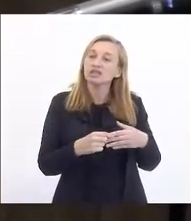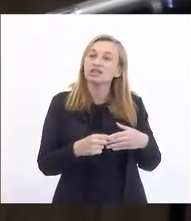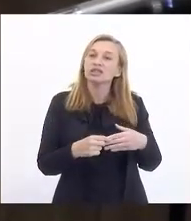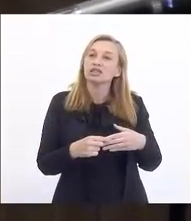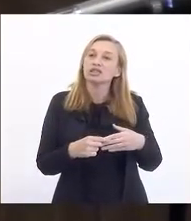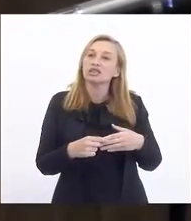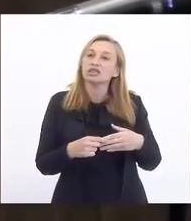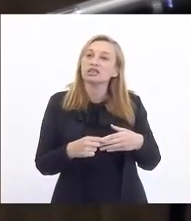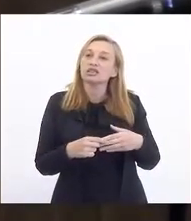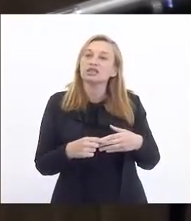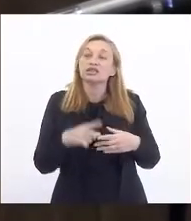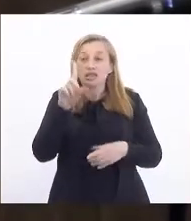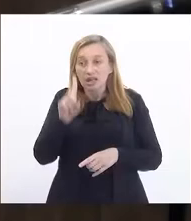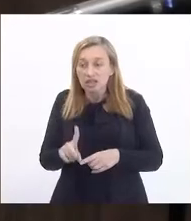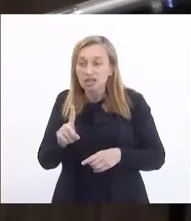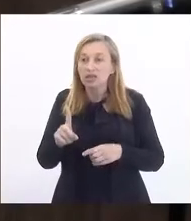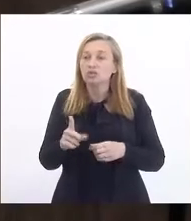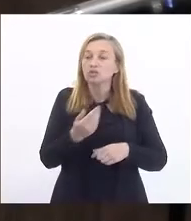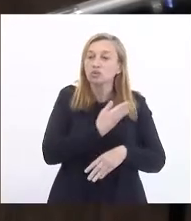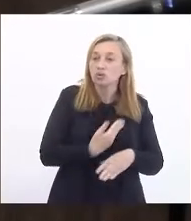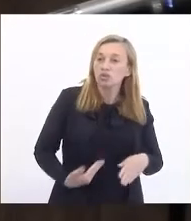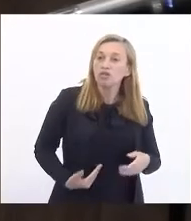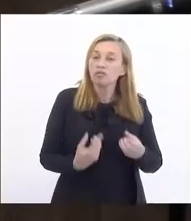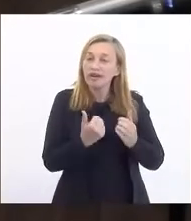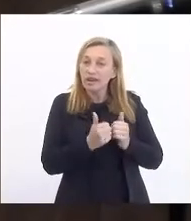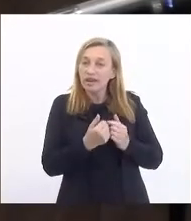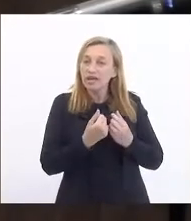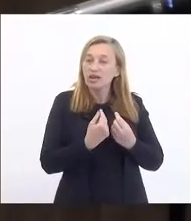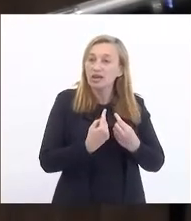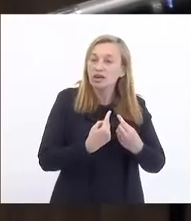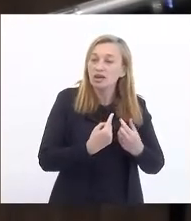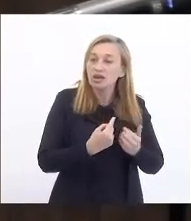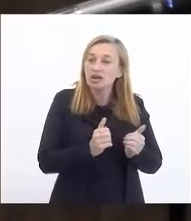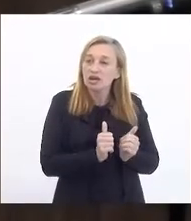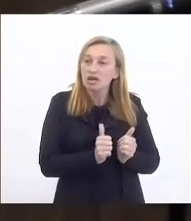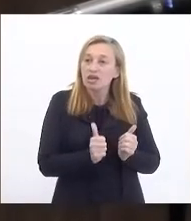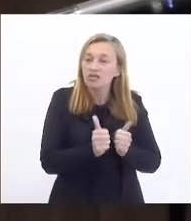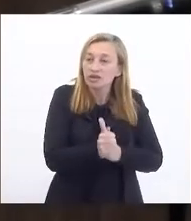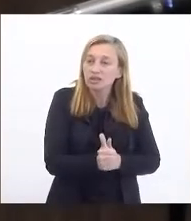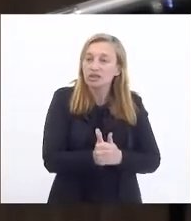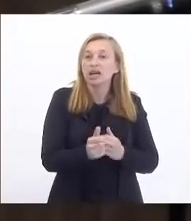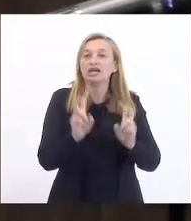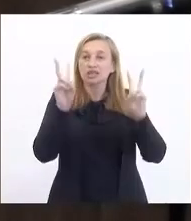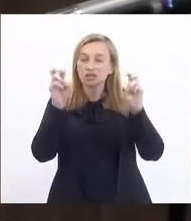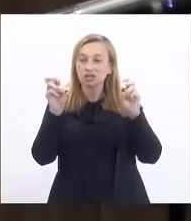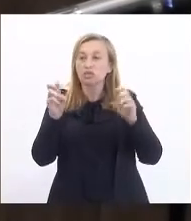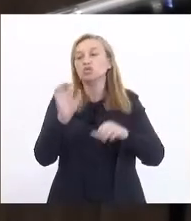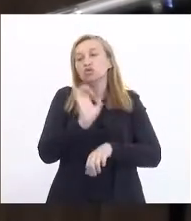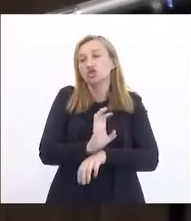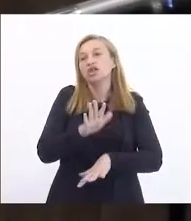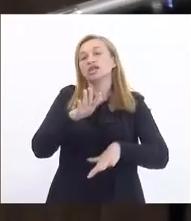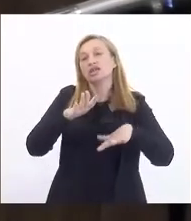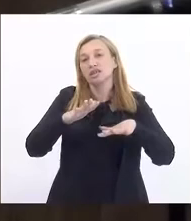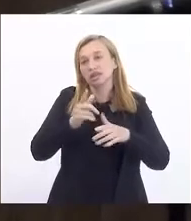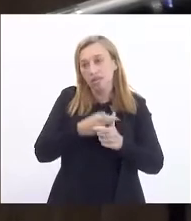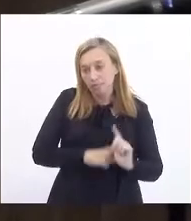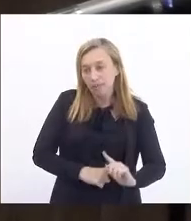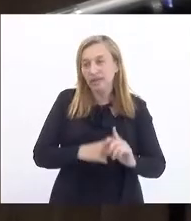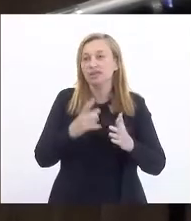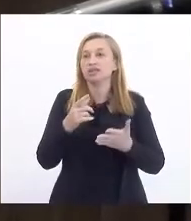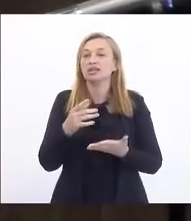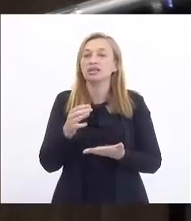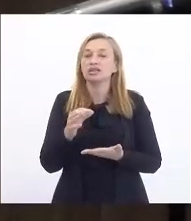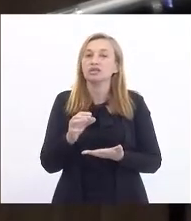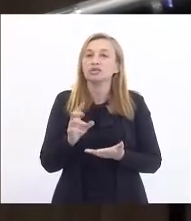sem se movimentar para enfrentar essa questão sobretudo no estado que depende de forma visceral